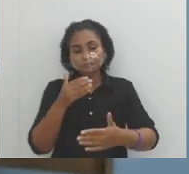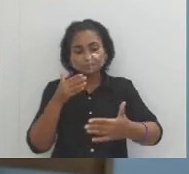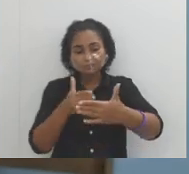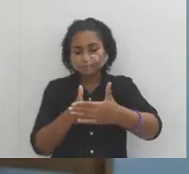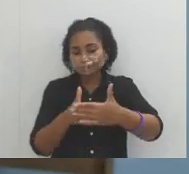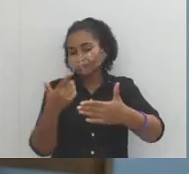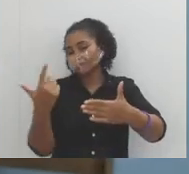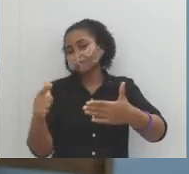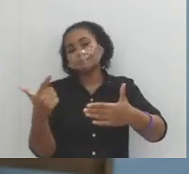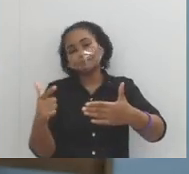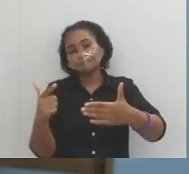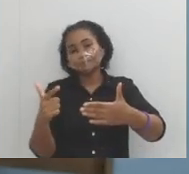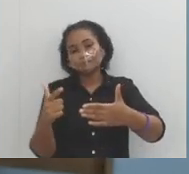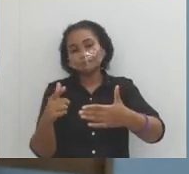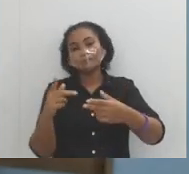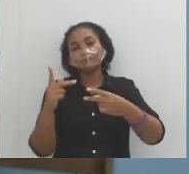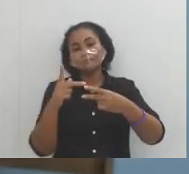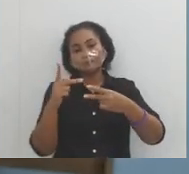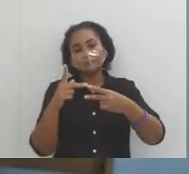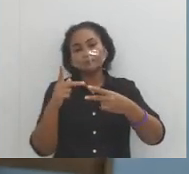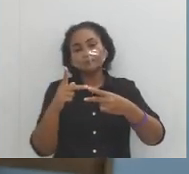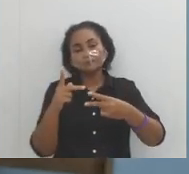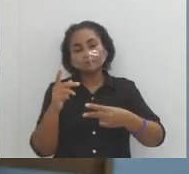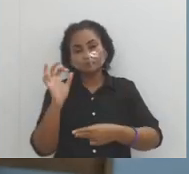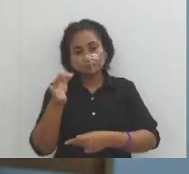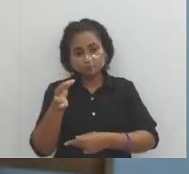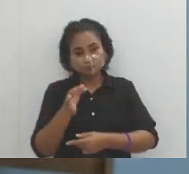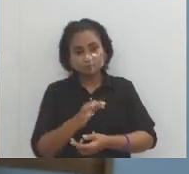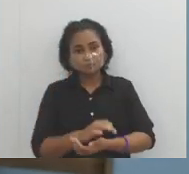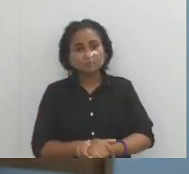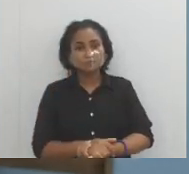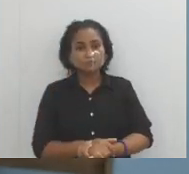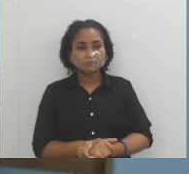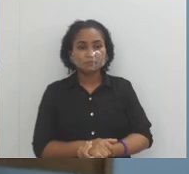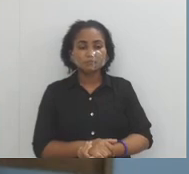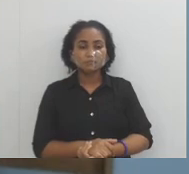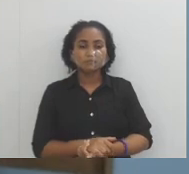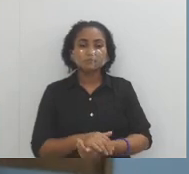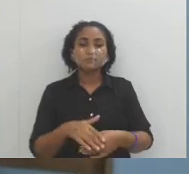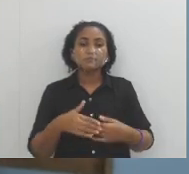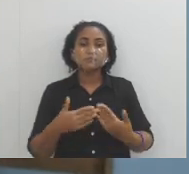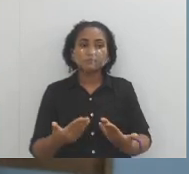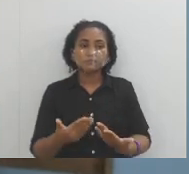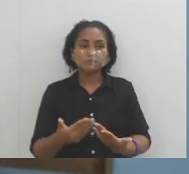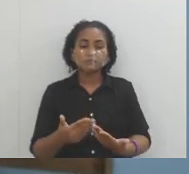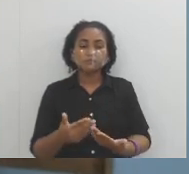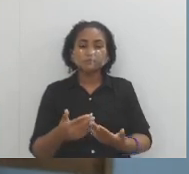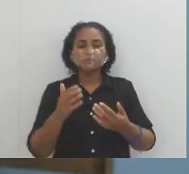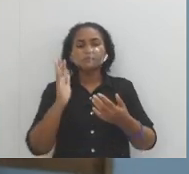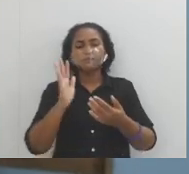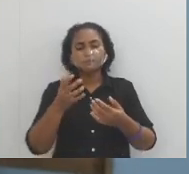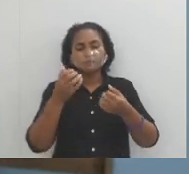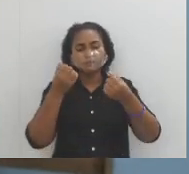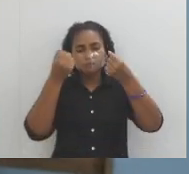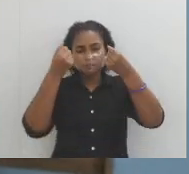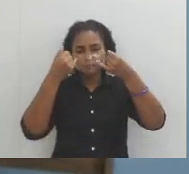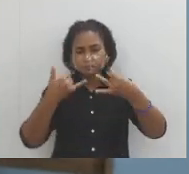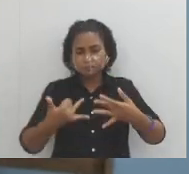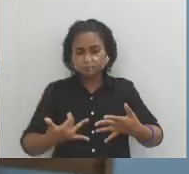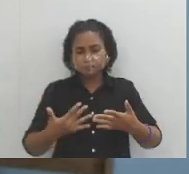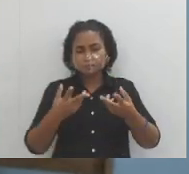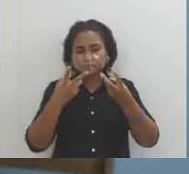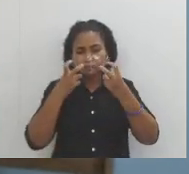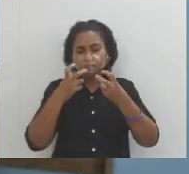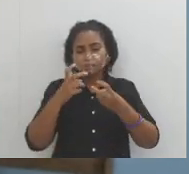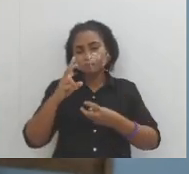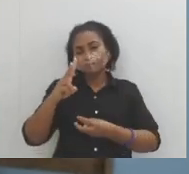nenhum intermediário ali no meio, tá certo? O intransitivo, como vocês viram, é aquele que não